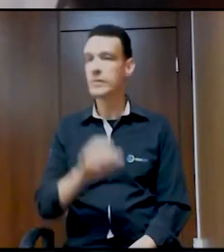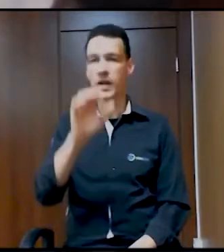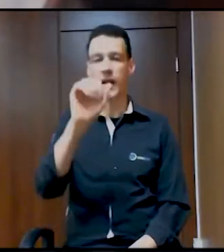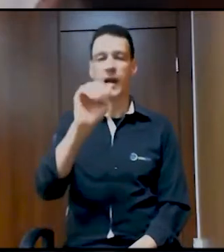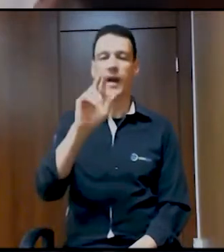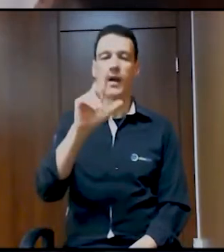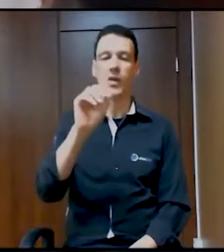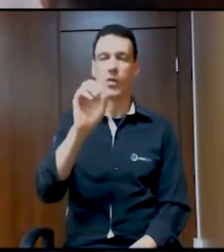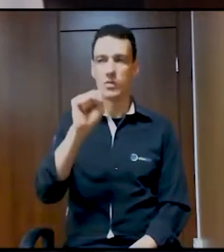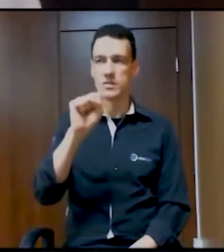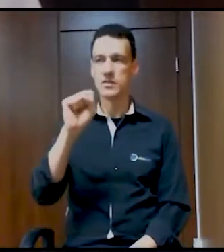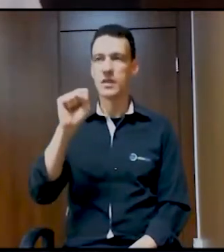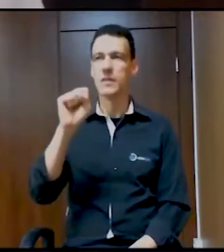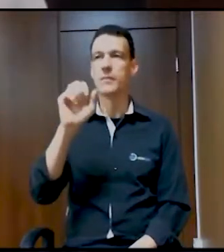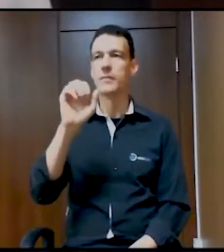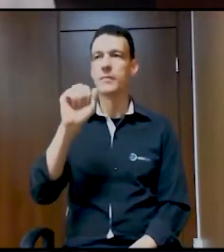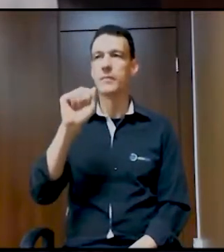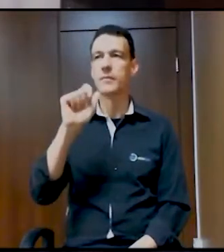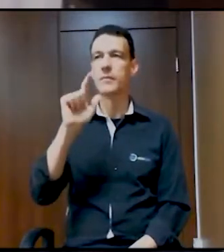Bocuda.